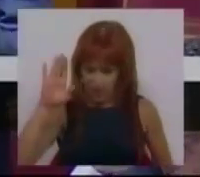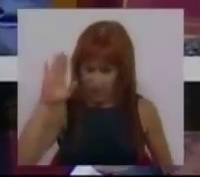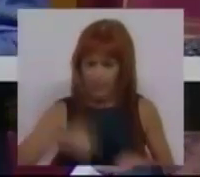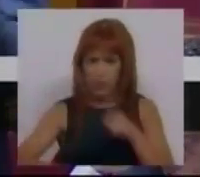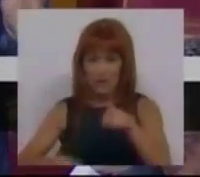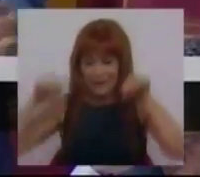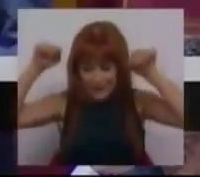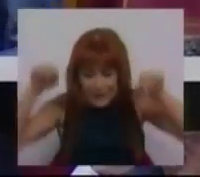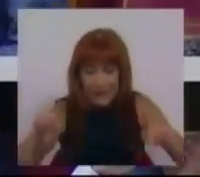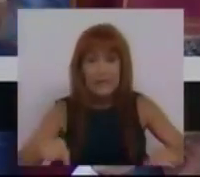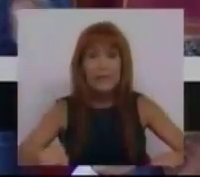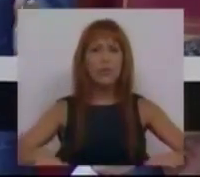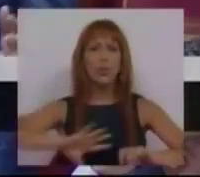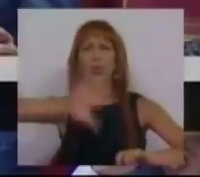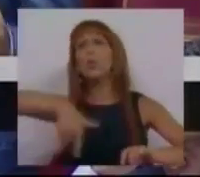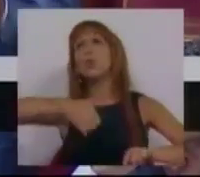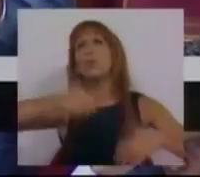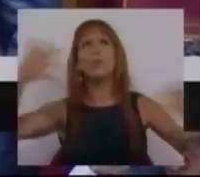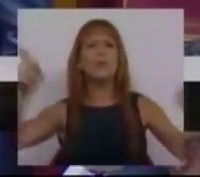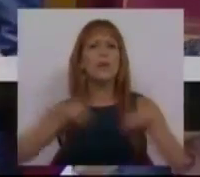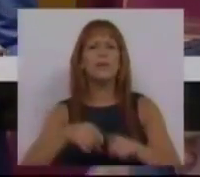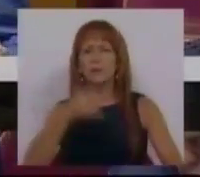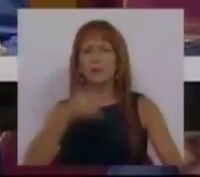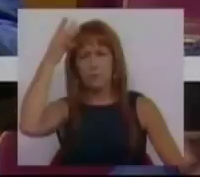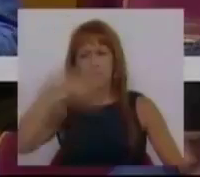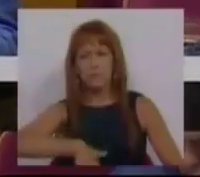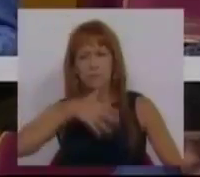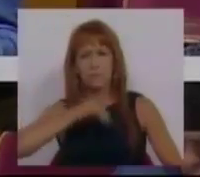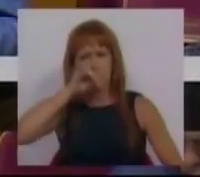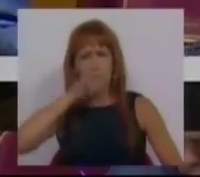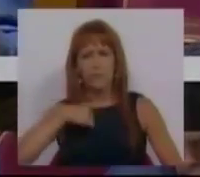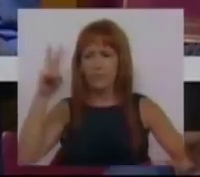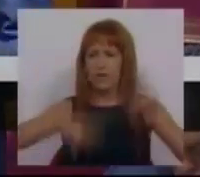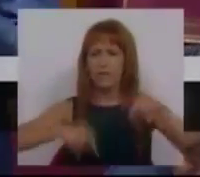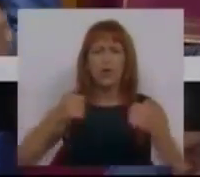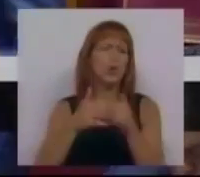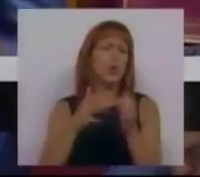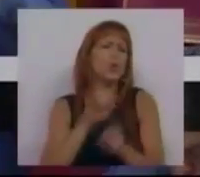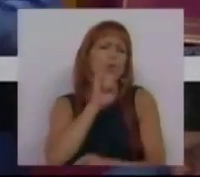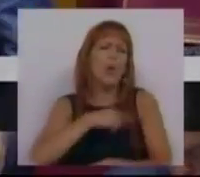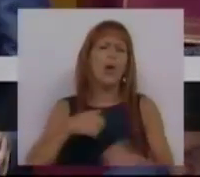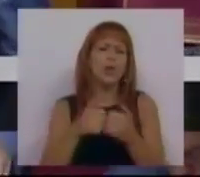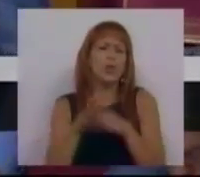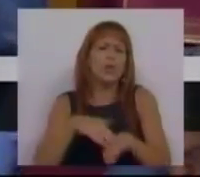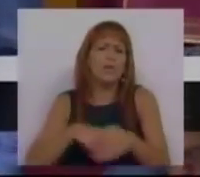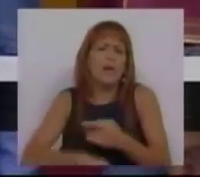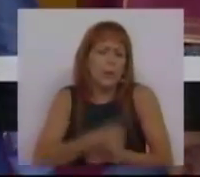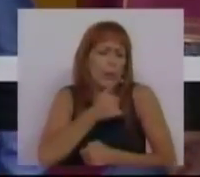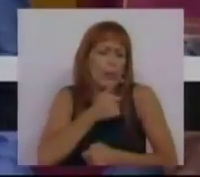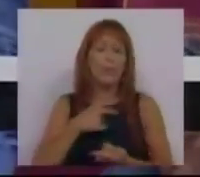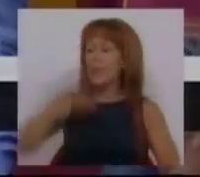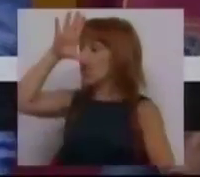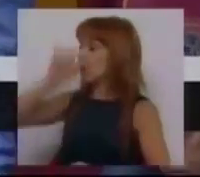sabemos que neste mundo da aldrabice, em que a finança tudo pode, tudo quer, tudo faz, em